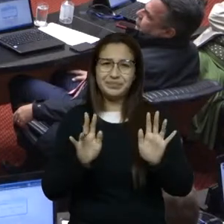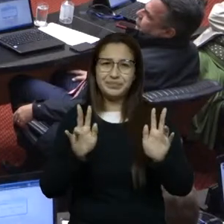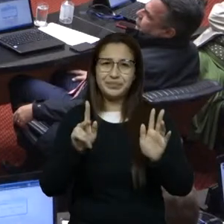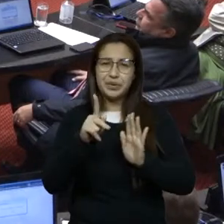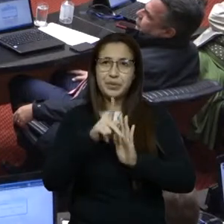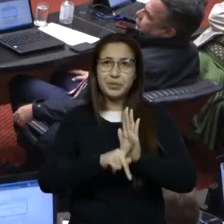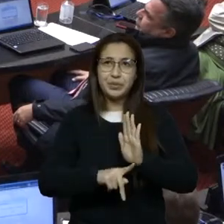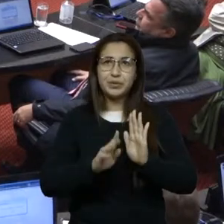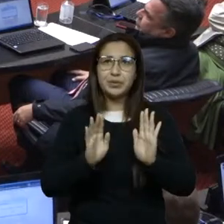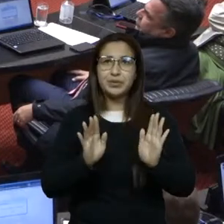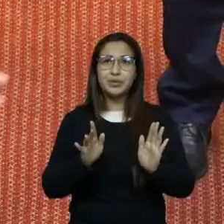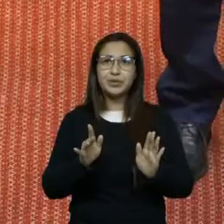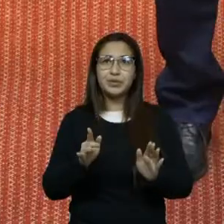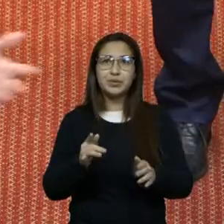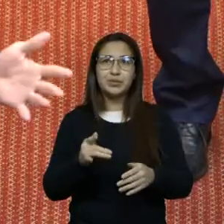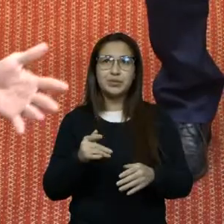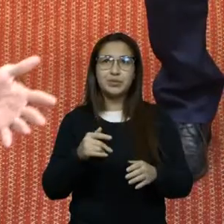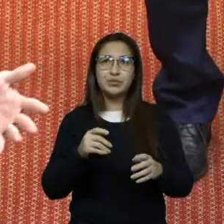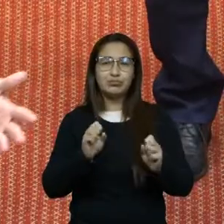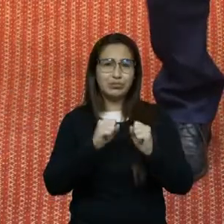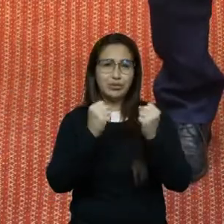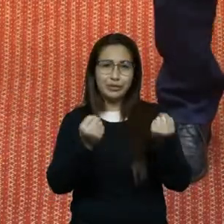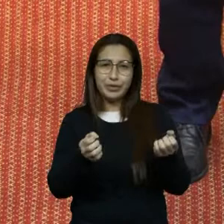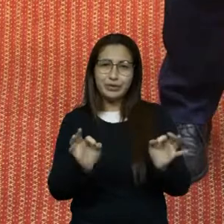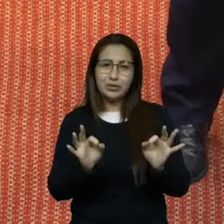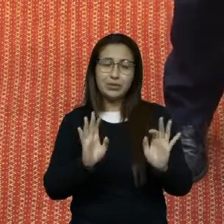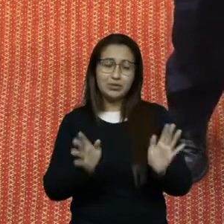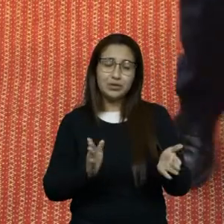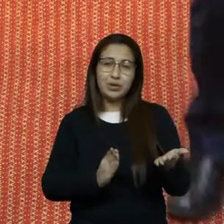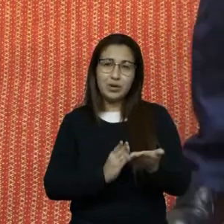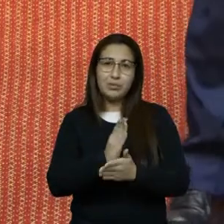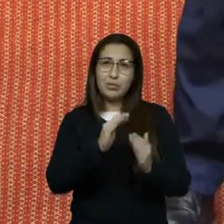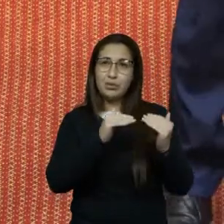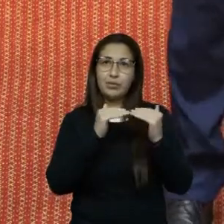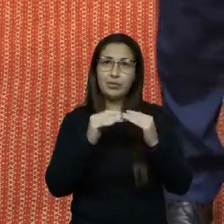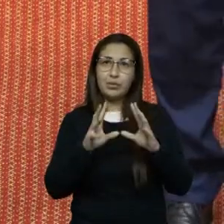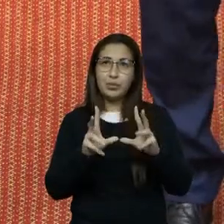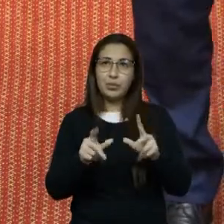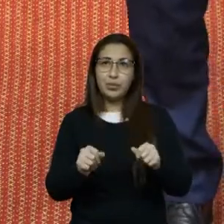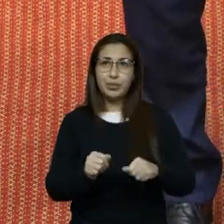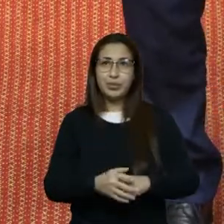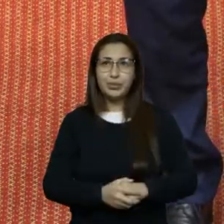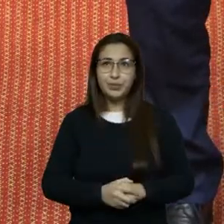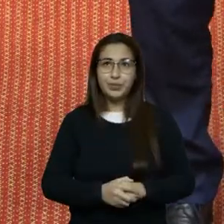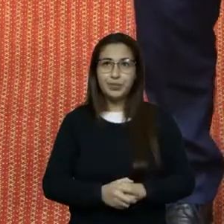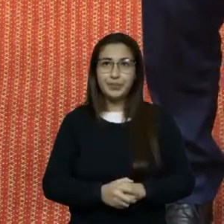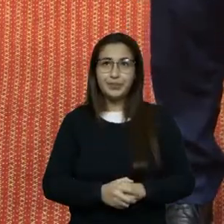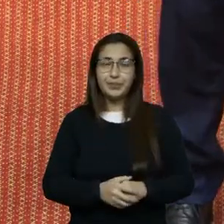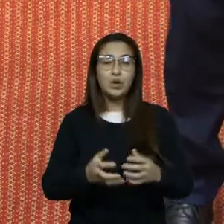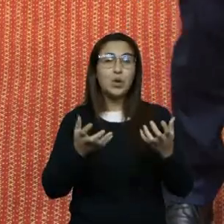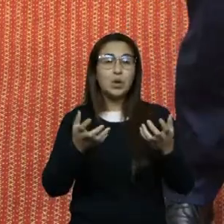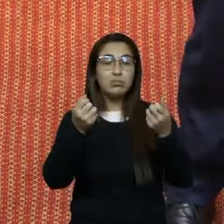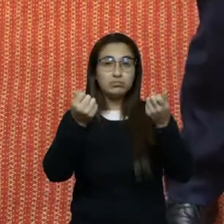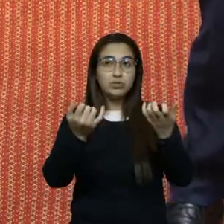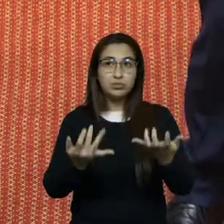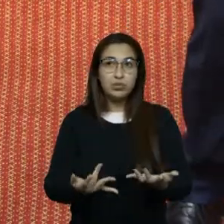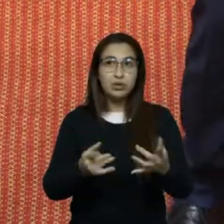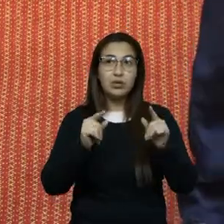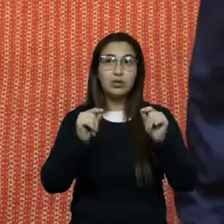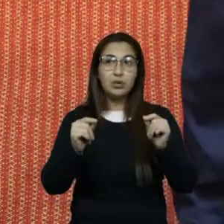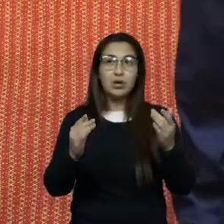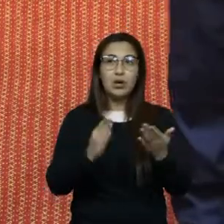esse projeto que esse projeto nem ele nem precisa ser defendida ele vai ser aprovado por unanimidade é o que eu quero Esclarecer aqui